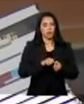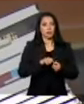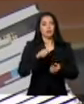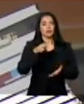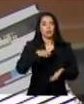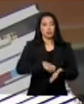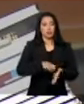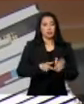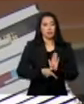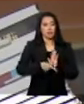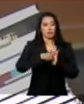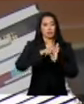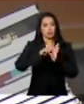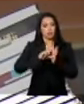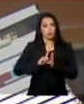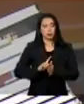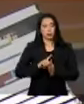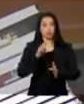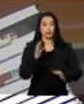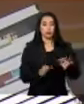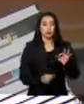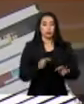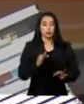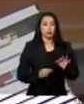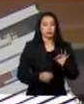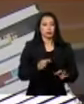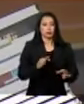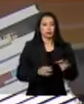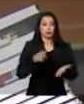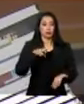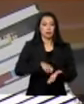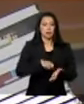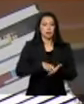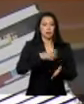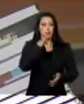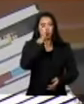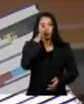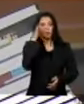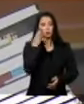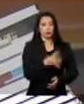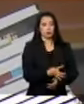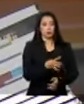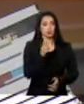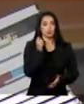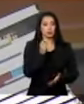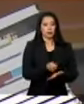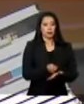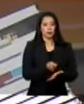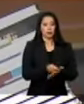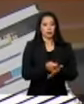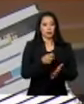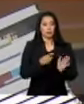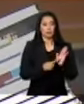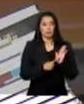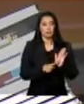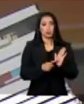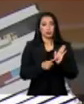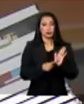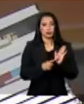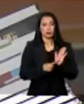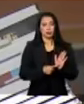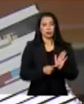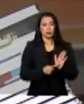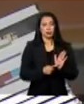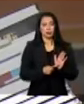ao trânsito em julgado da sentença penal condenatória. Salienta que o princípio da não culpabilidade também